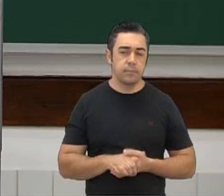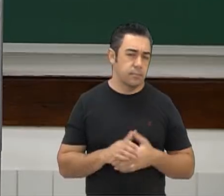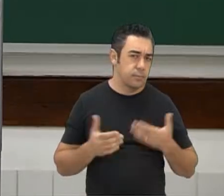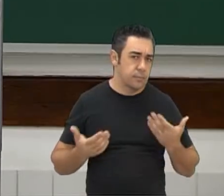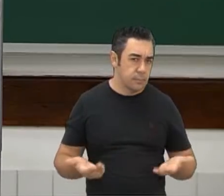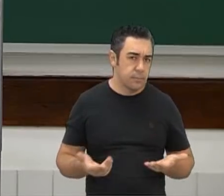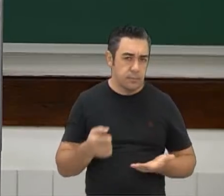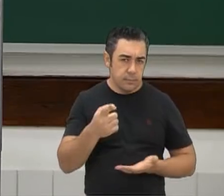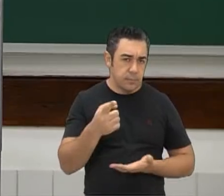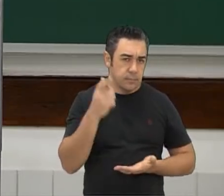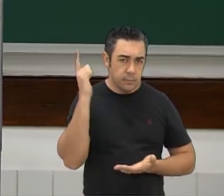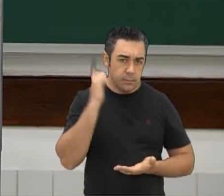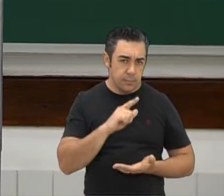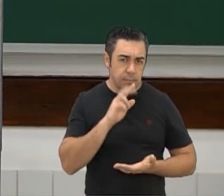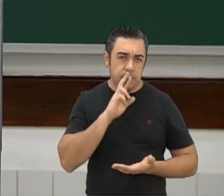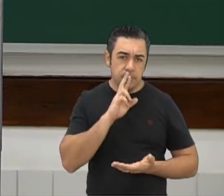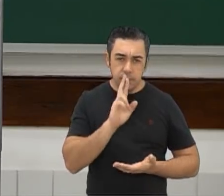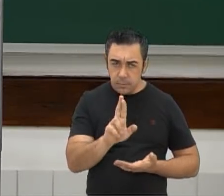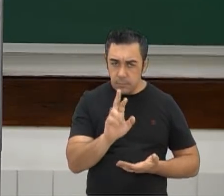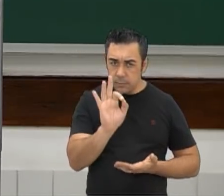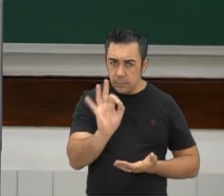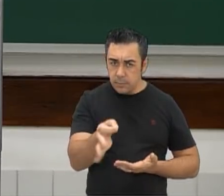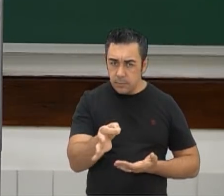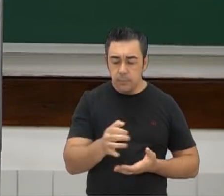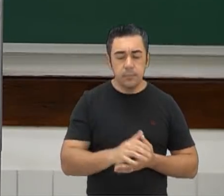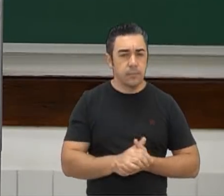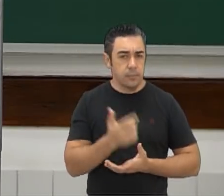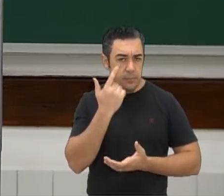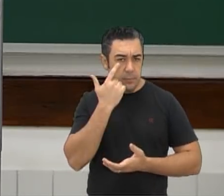Então, alunos, conseguiram o resultado do exercício?